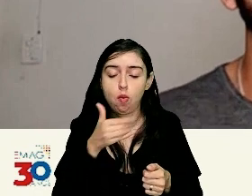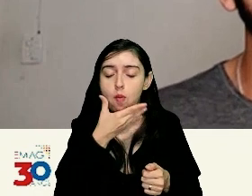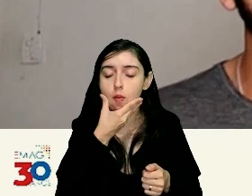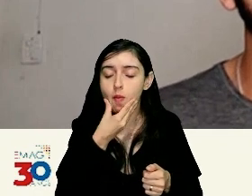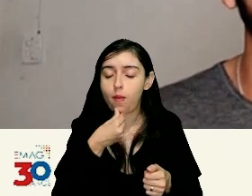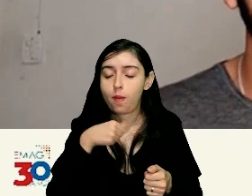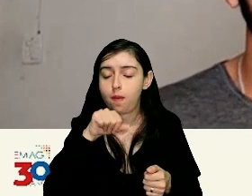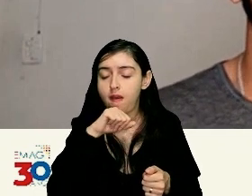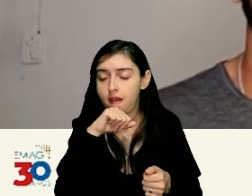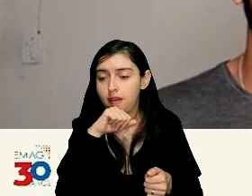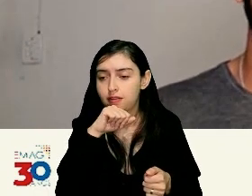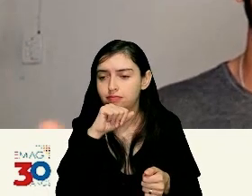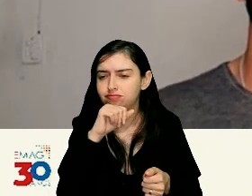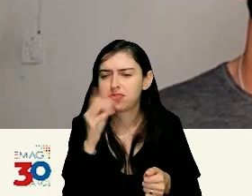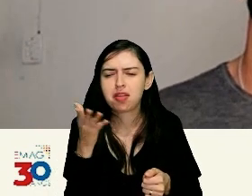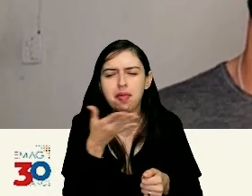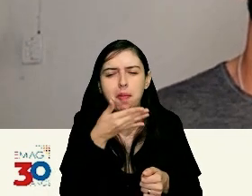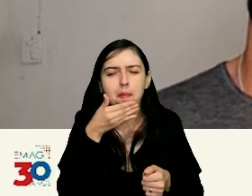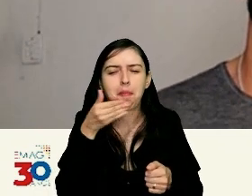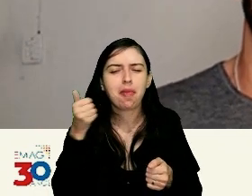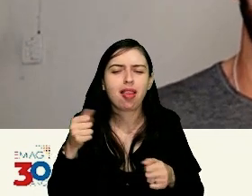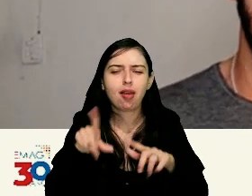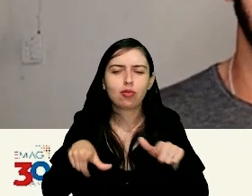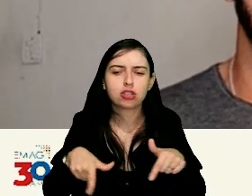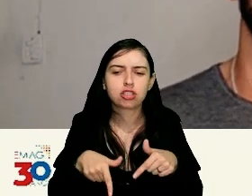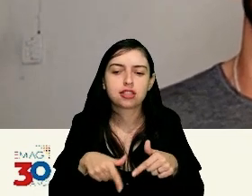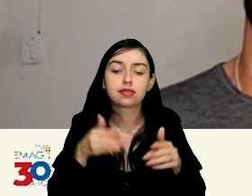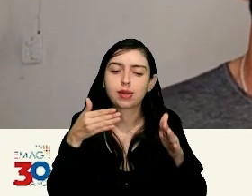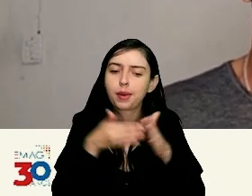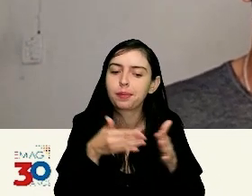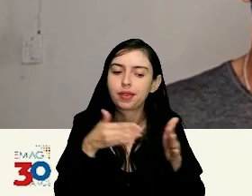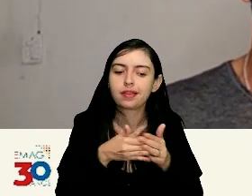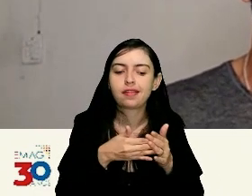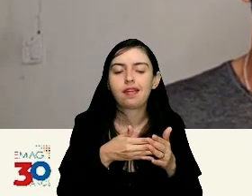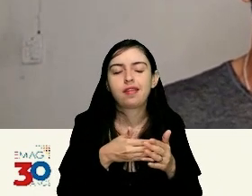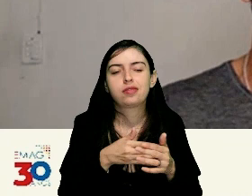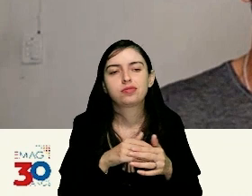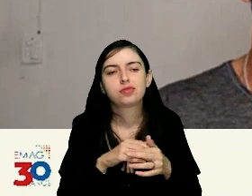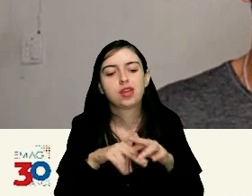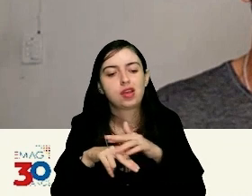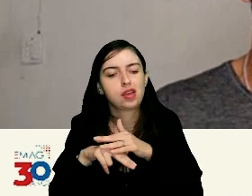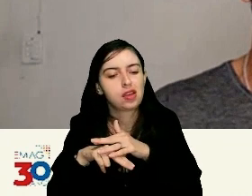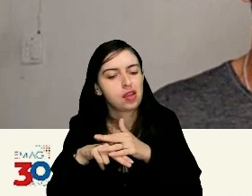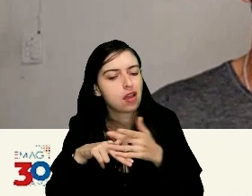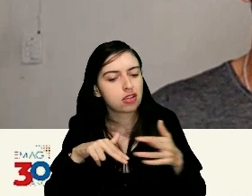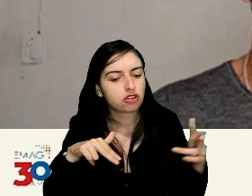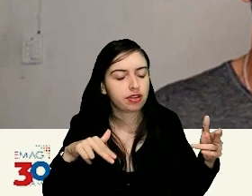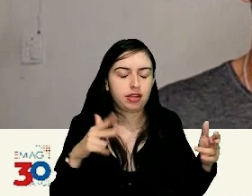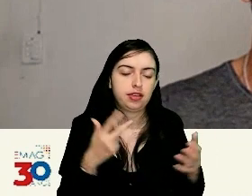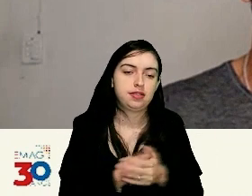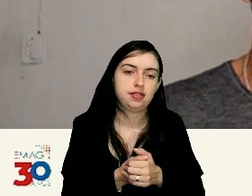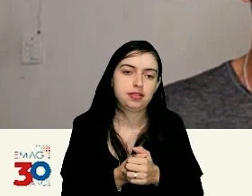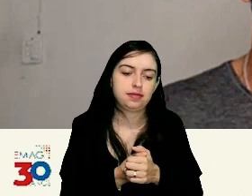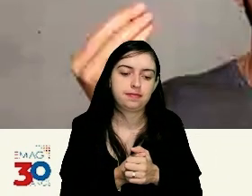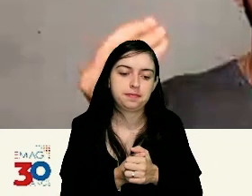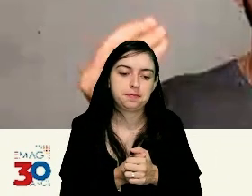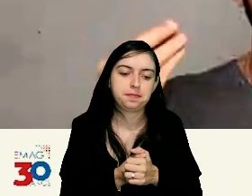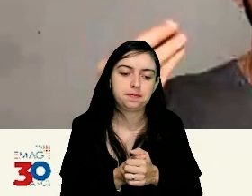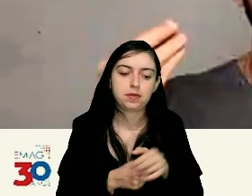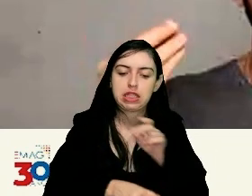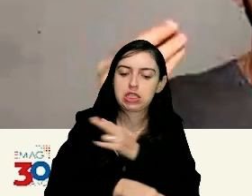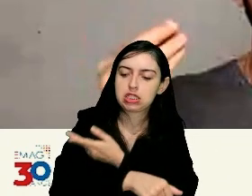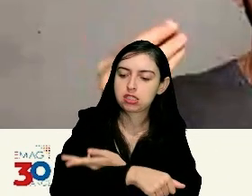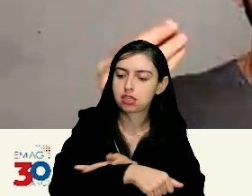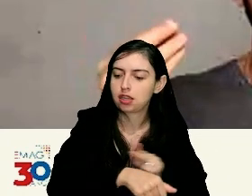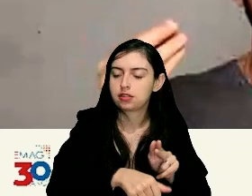cenário possível dentro das limitações do recorte racial e social onde eu estou inserido. Mas ter na mente que existe